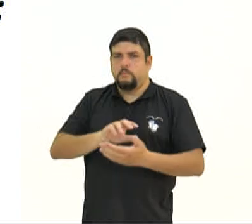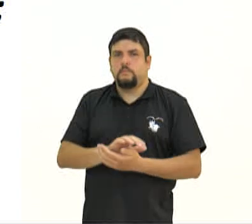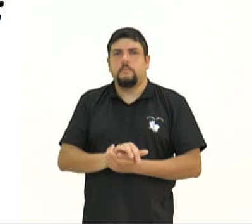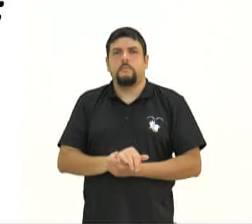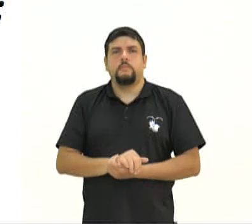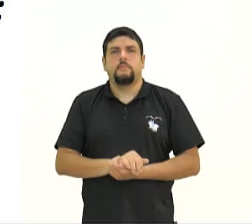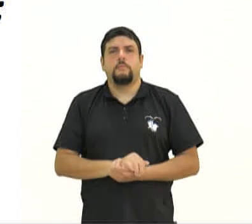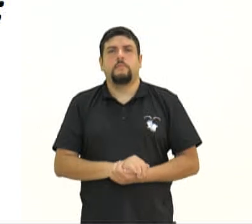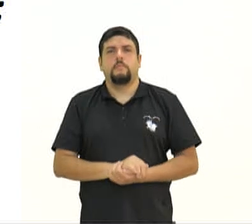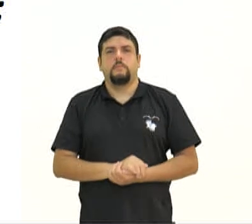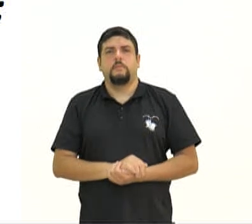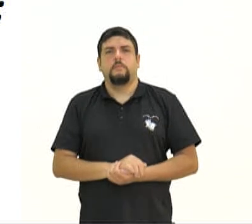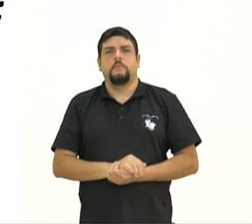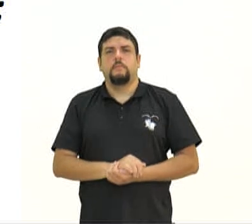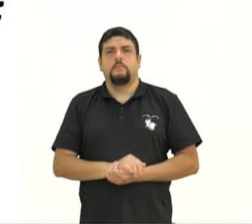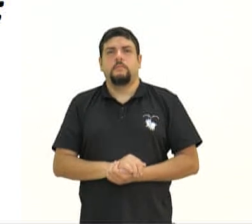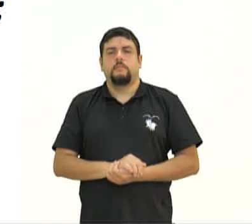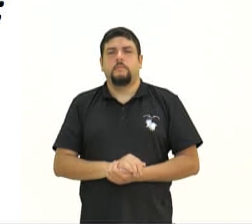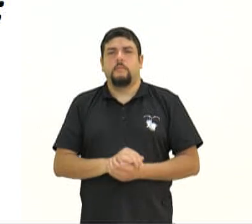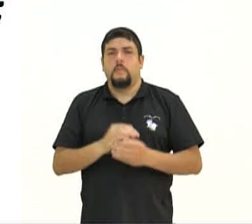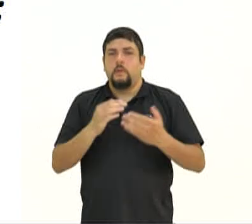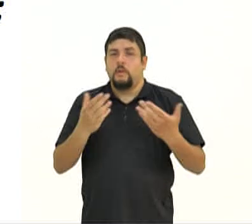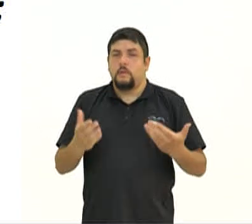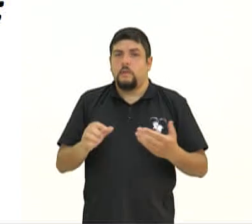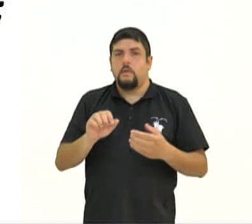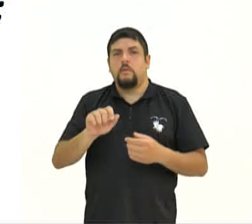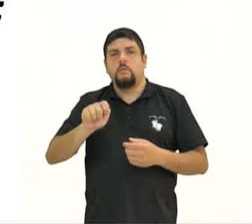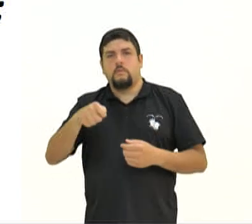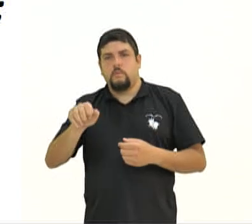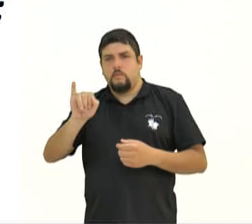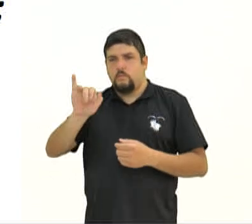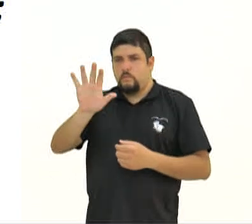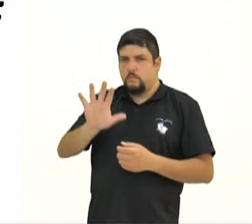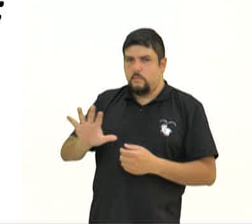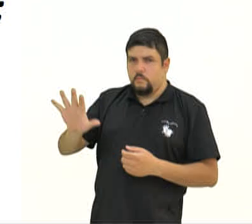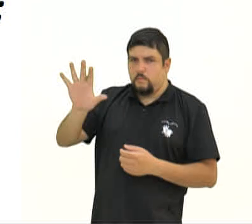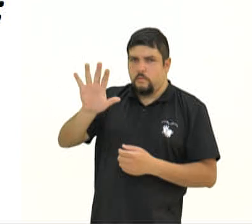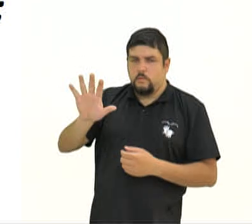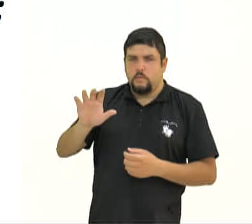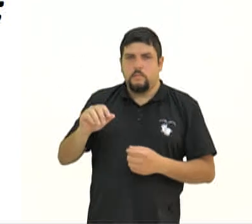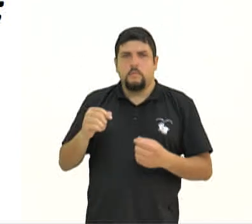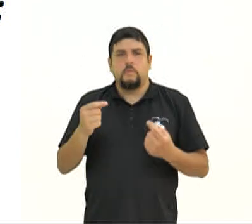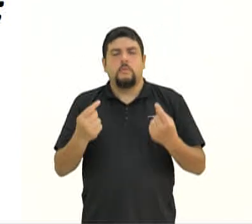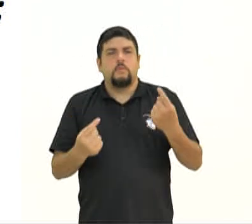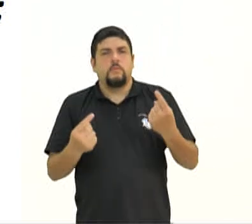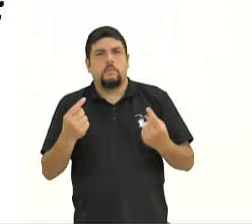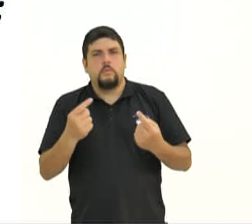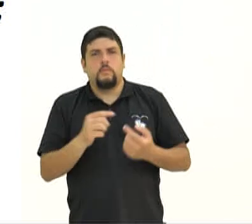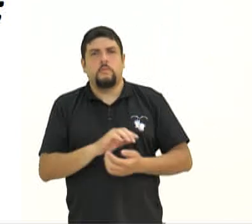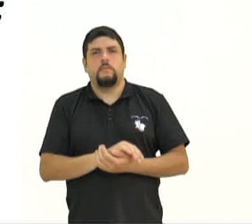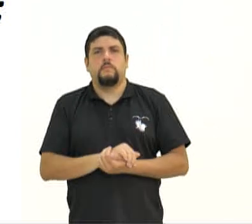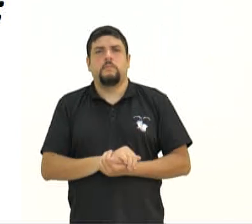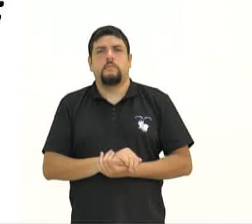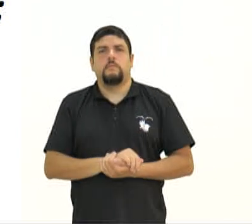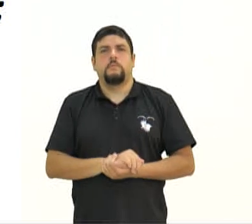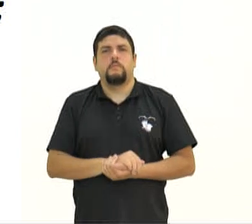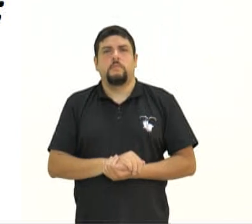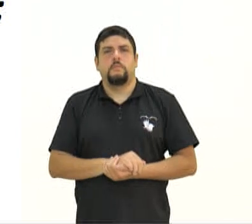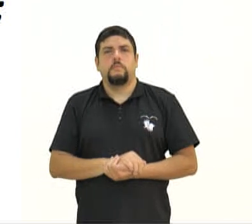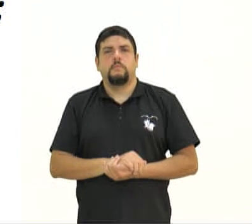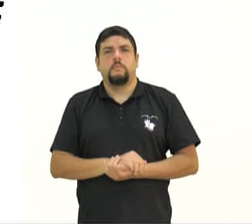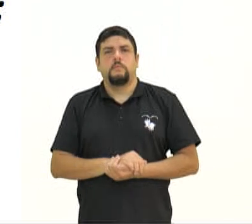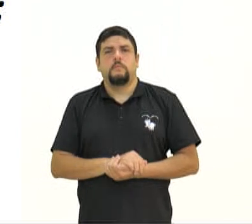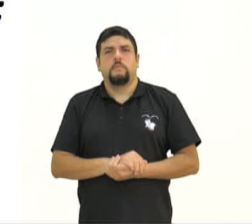a posição. Então, sobre essa posição que a gente tem na imagem, está tumbada de espaldas abaixo e não